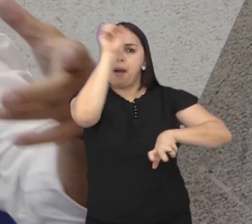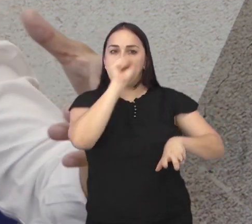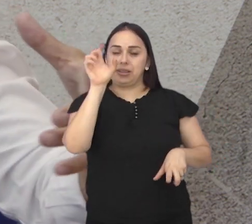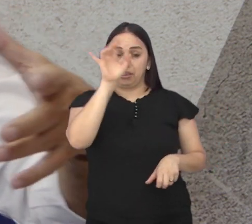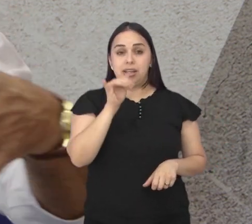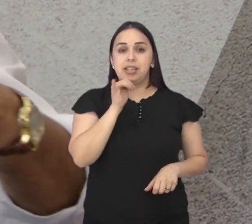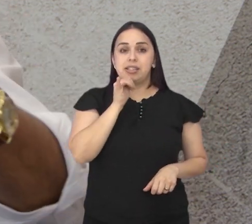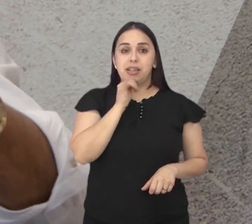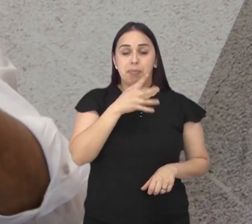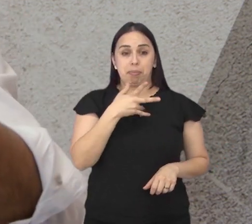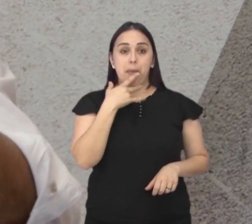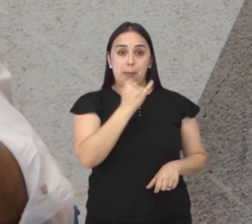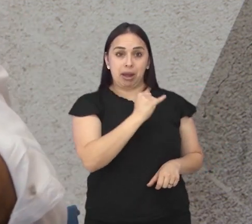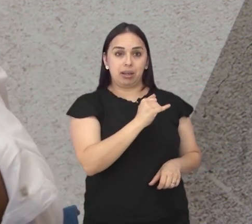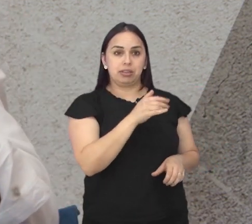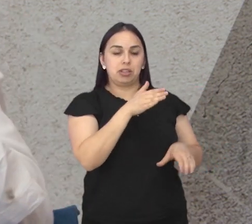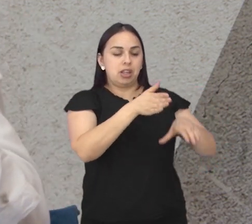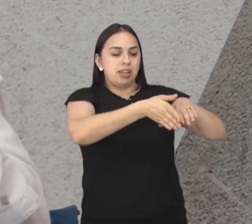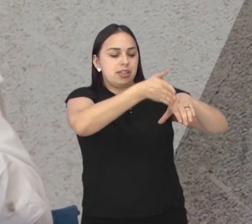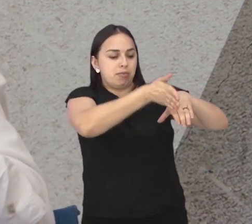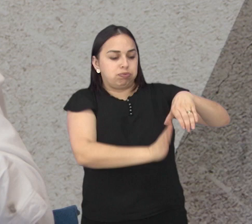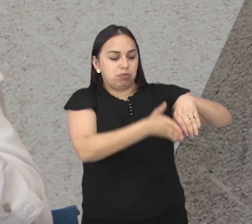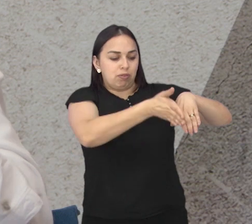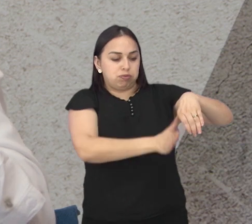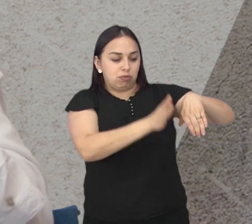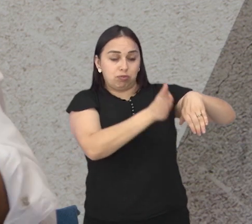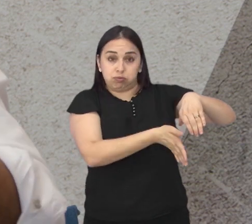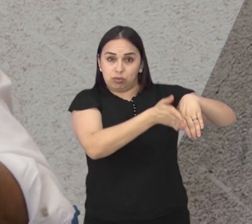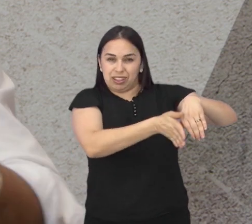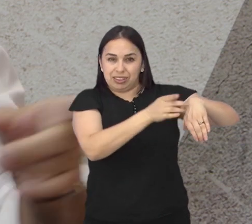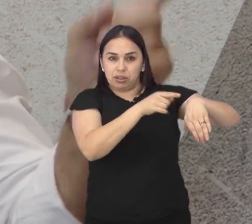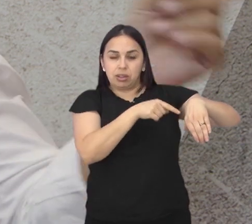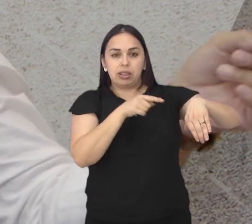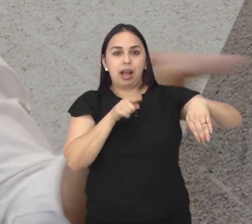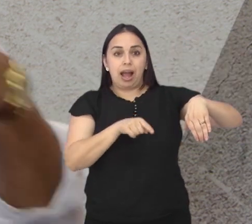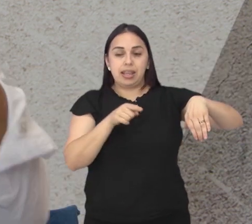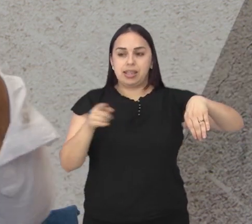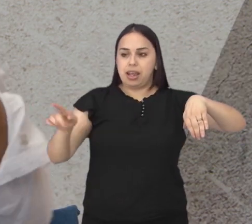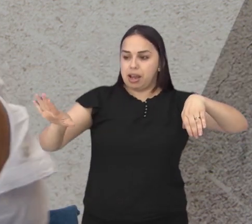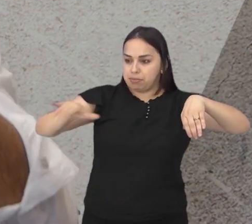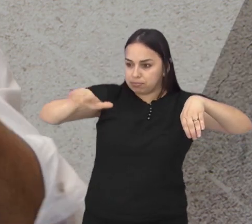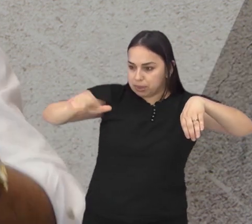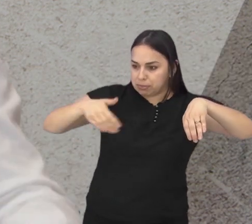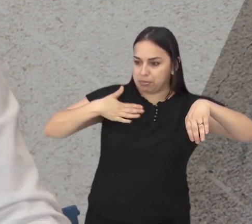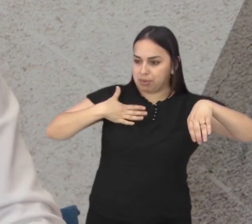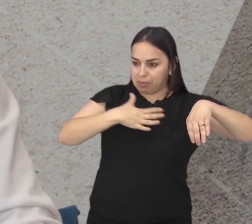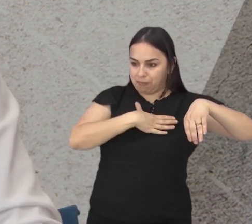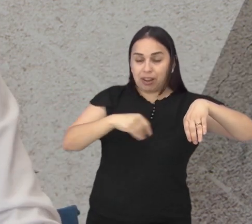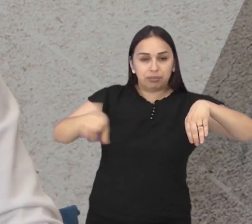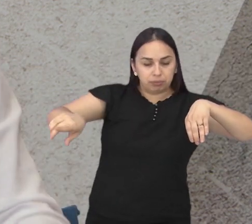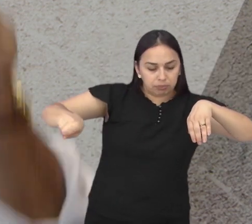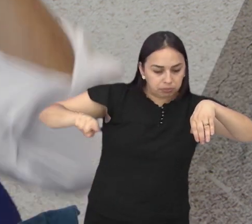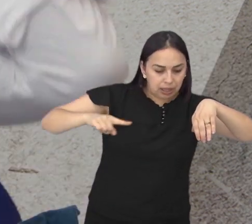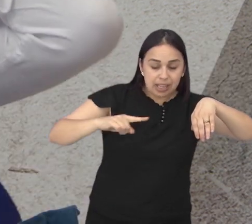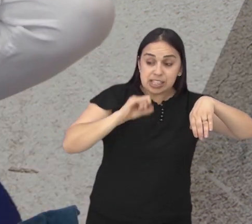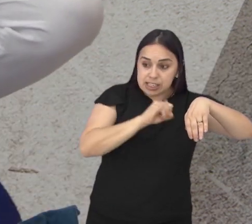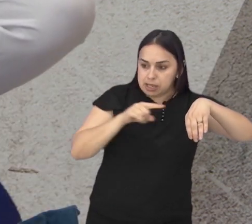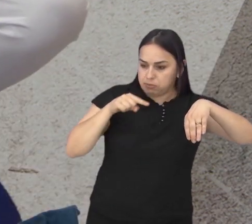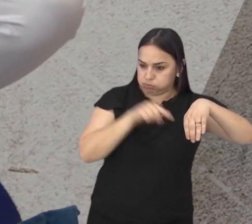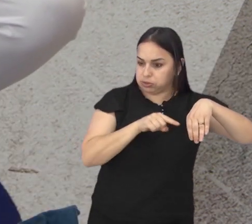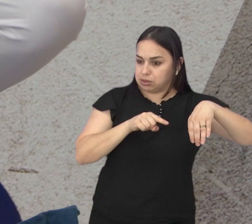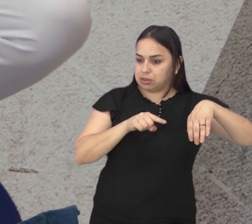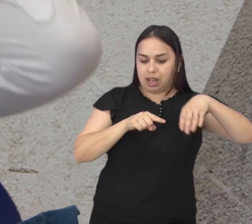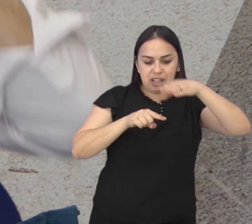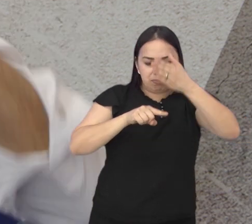meu pai passou com um cortador de frios, passou, olhou para mim, olha, se você puser a mão aqui, você vai cortar o dedo, né? Eu falei, vou cortar